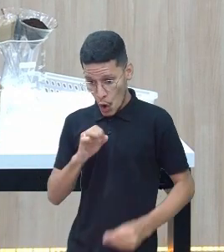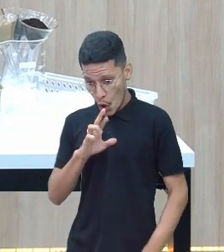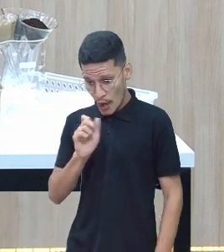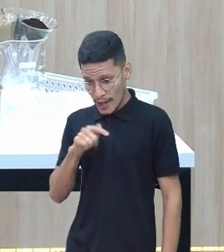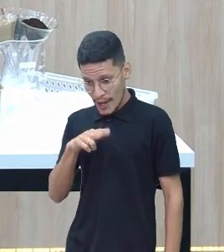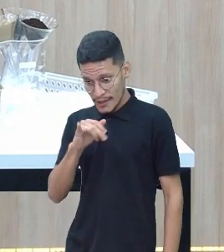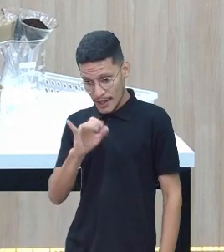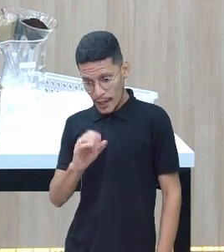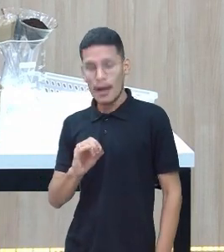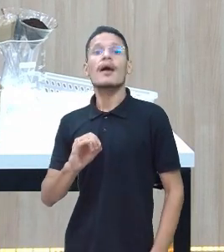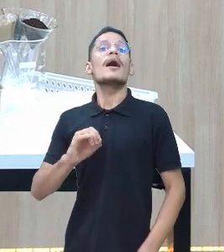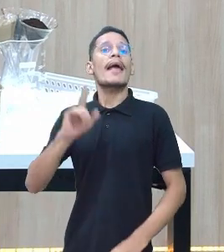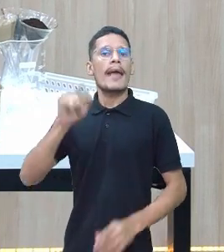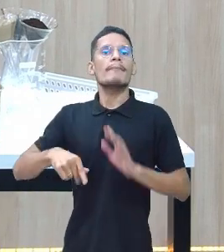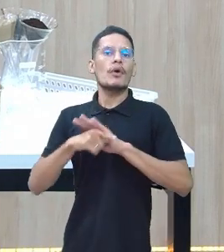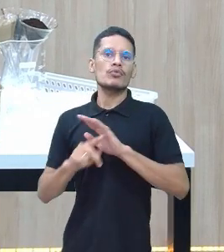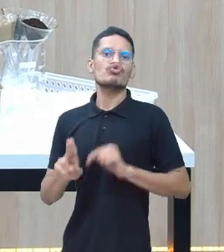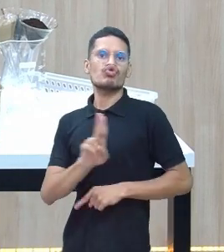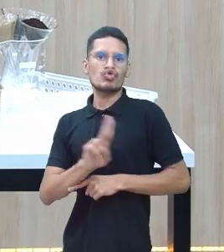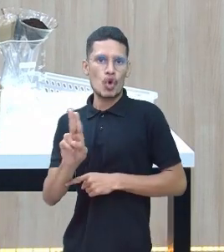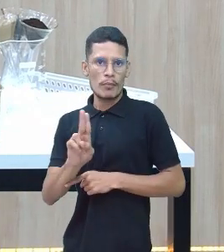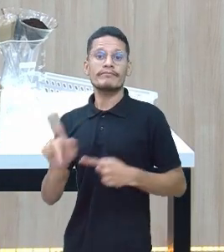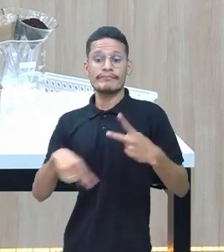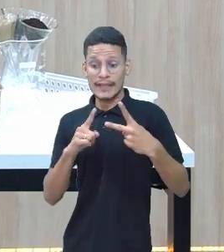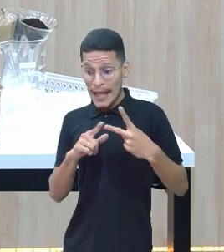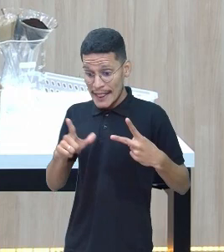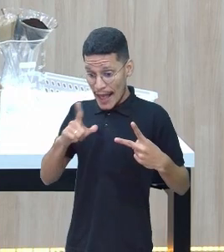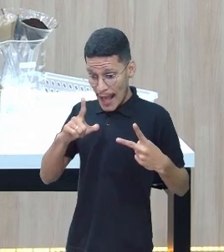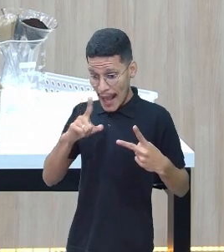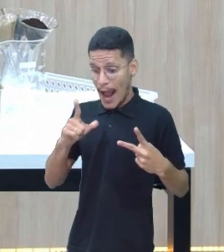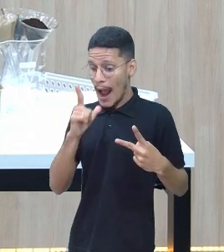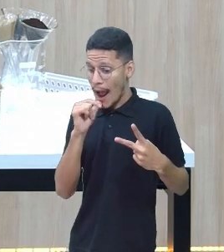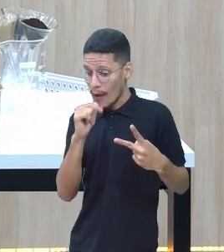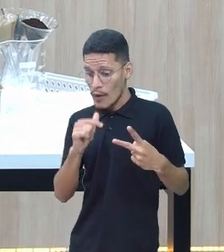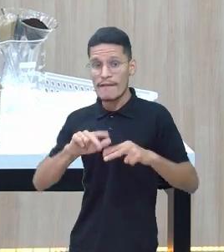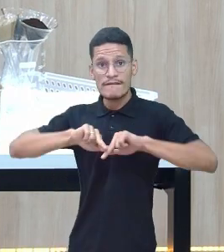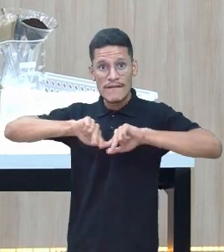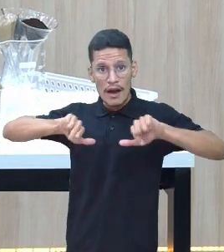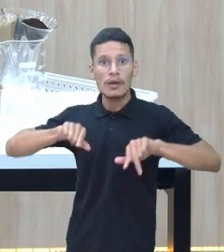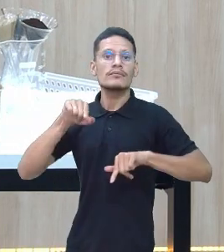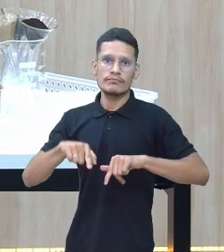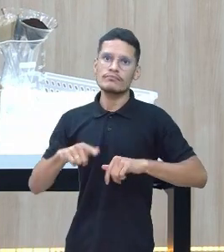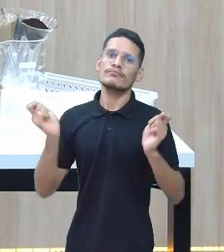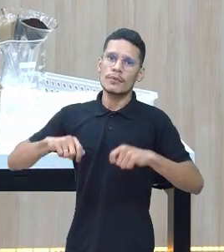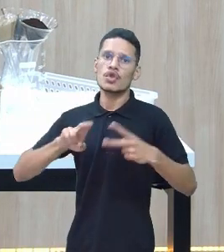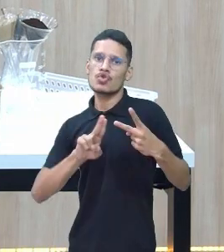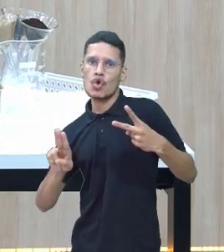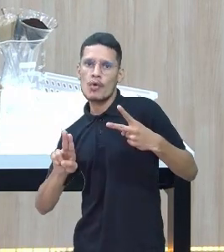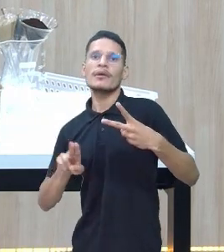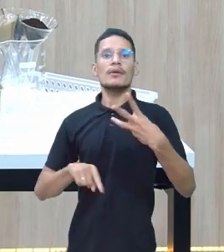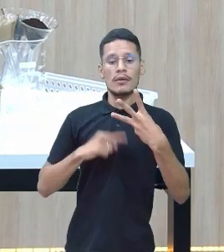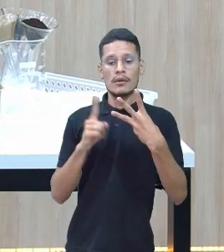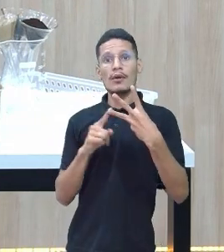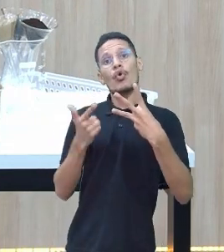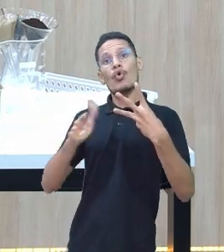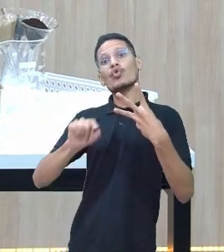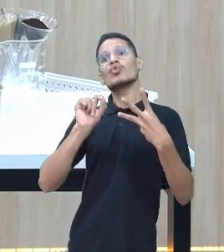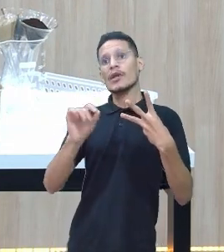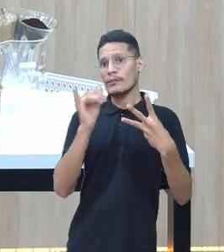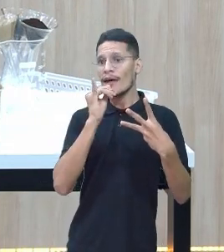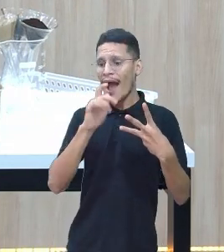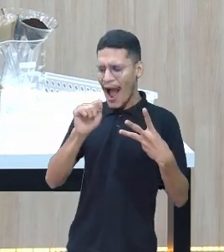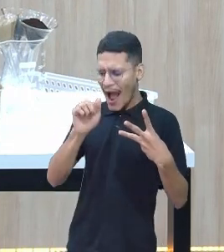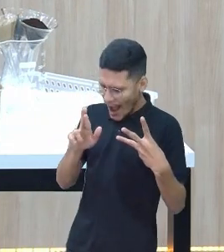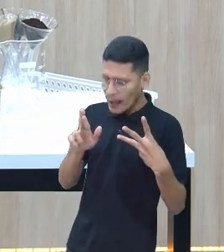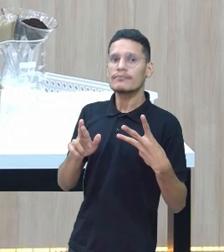ele vai receber um nome. Ah, o solo tem bastante água, vai receber também. Se ele tem uma grande